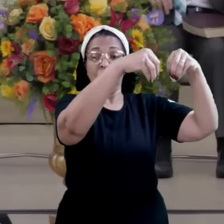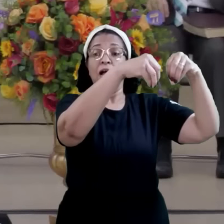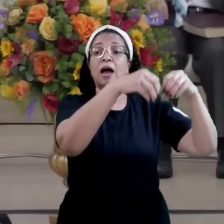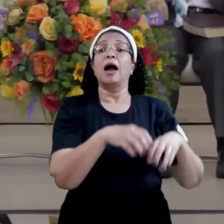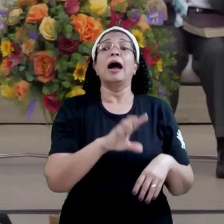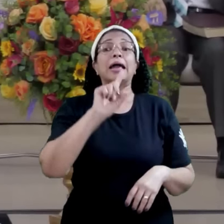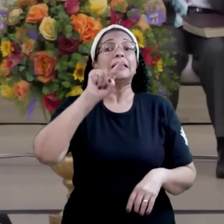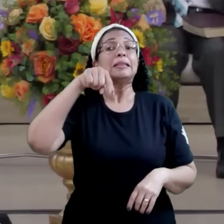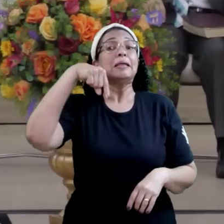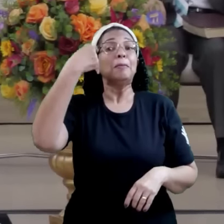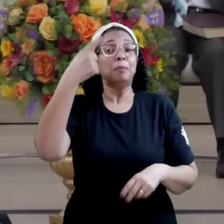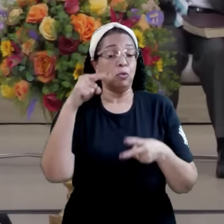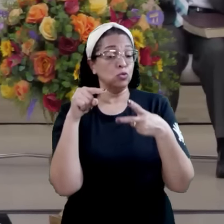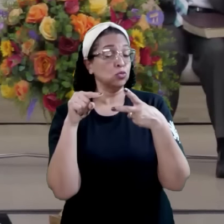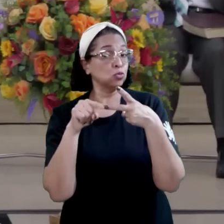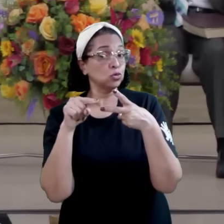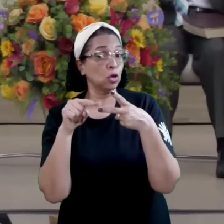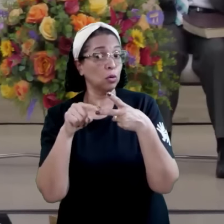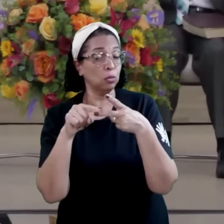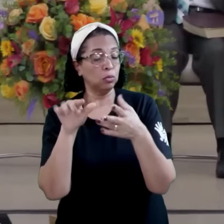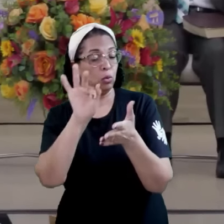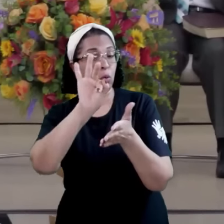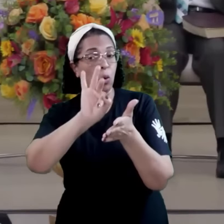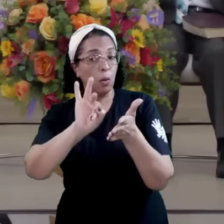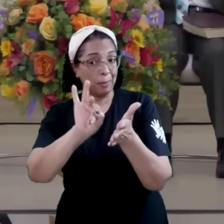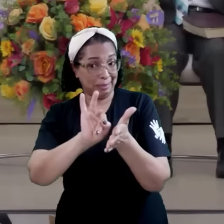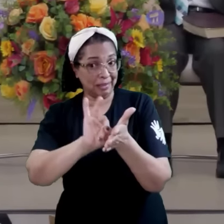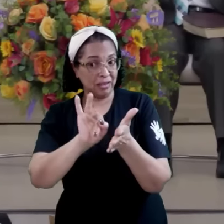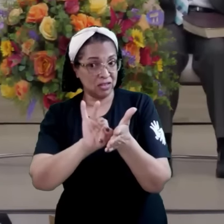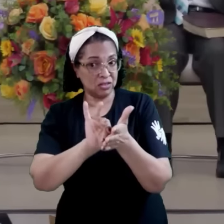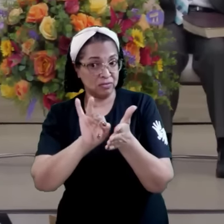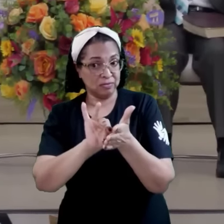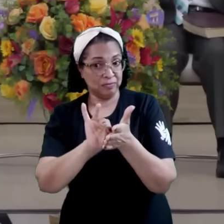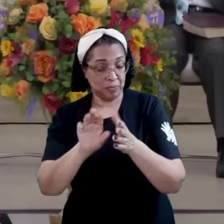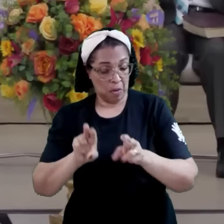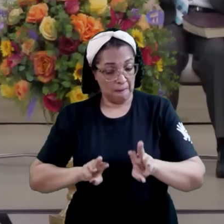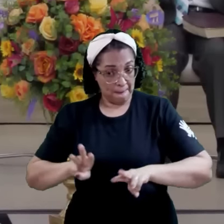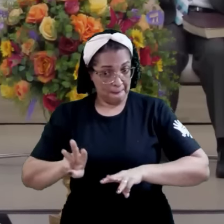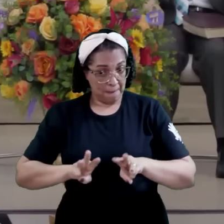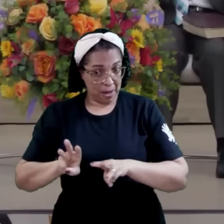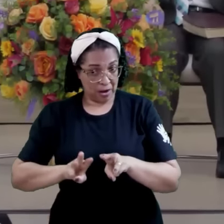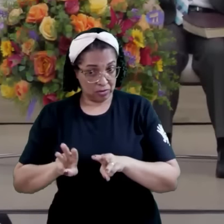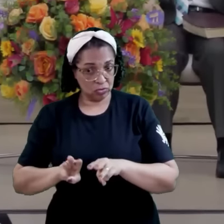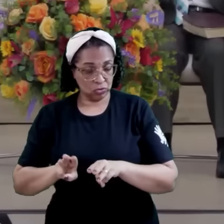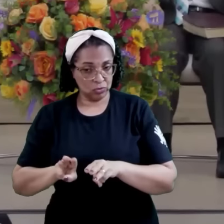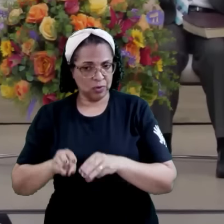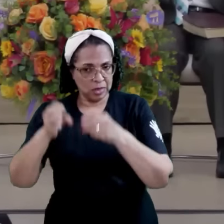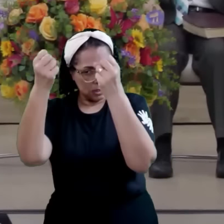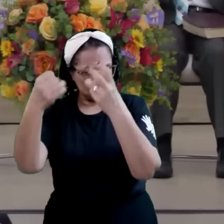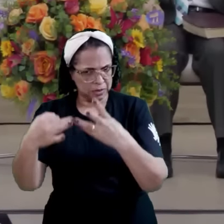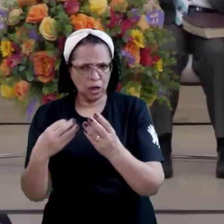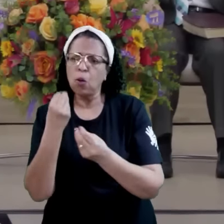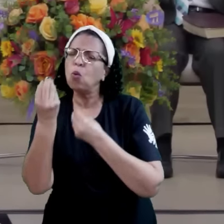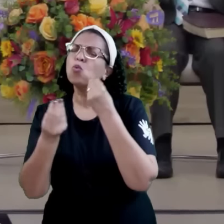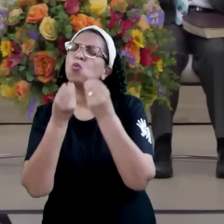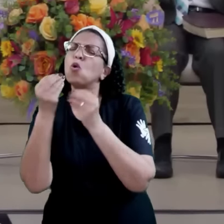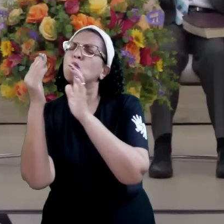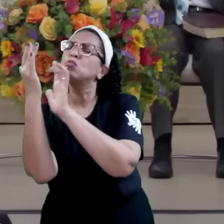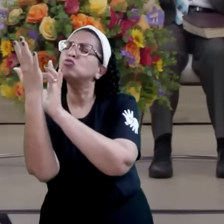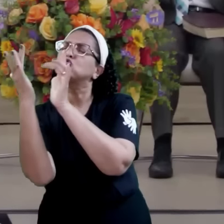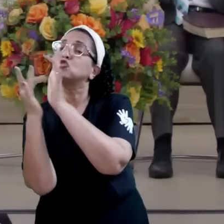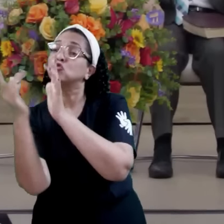Marcos disse então deixa comigo que eu falo como ele saiu Lucas disse quando ele entrou e eu vi ele entrou restaurando Marcos disse na saída ele saiu